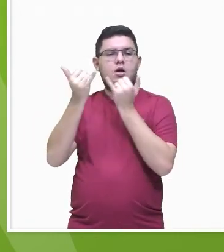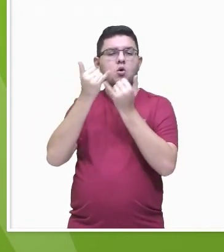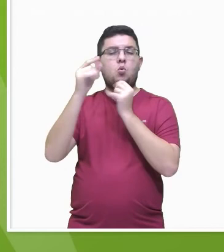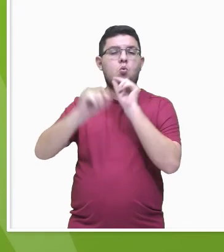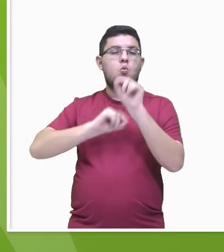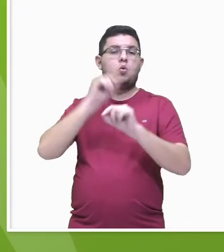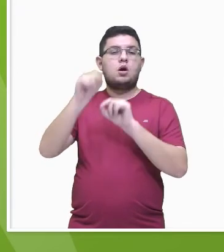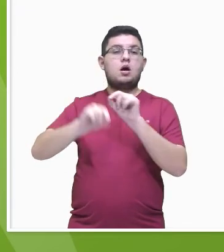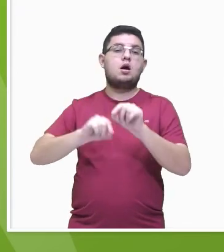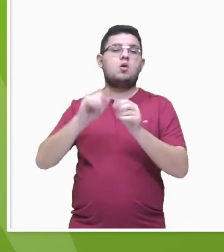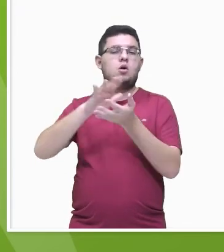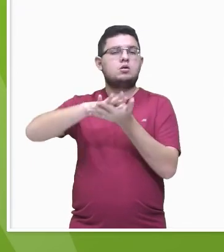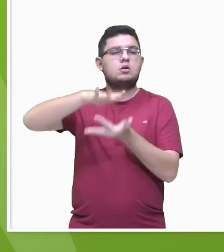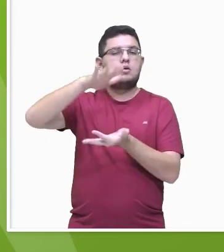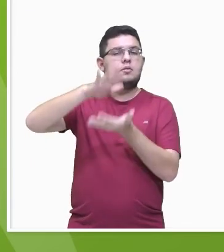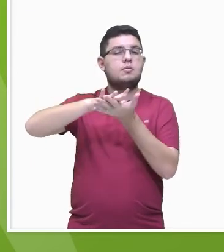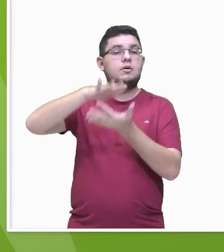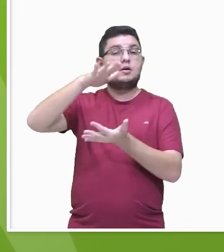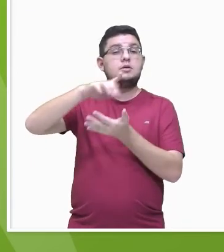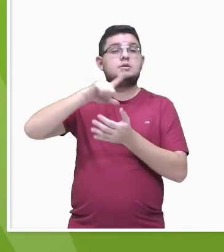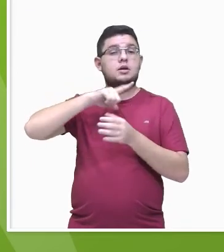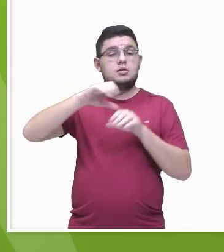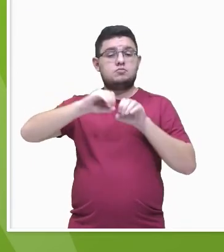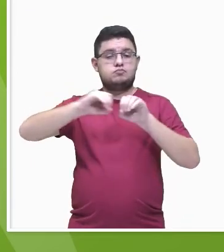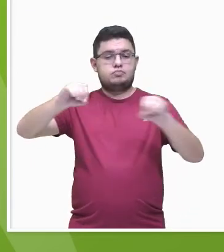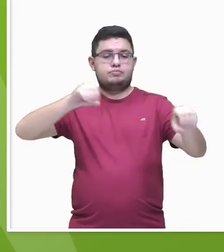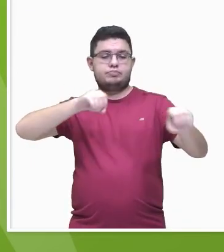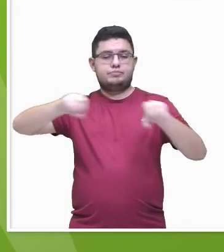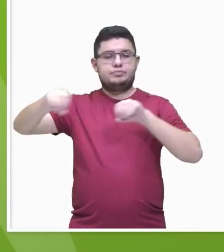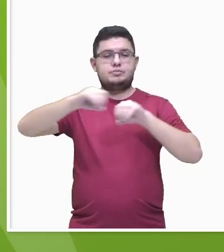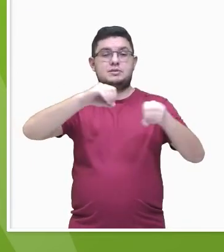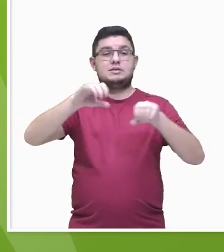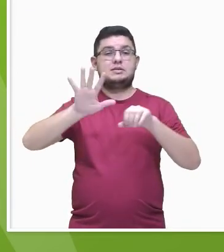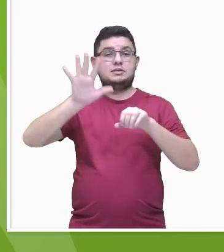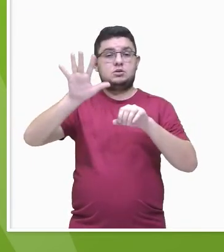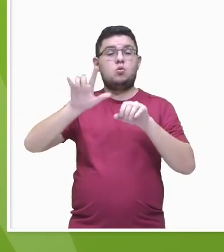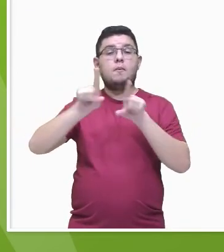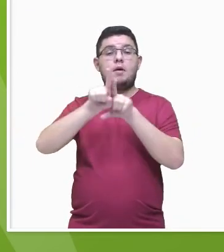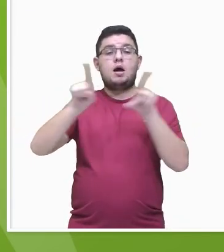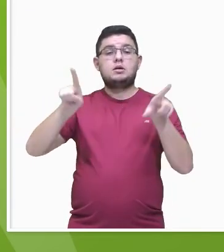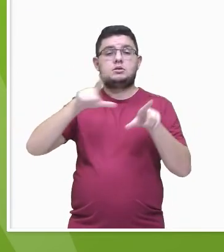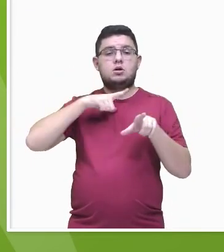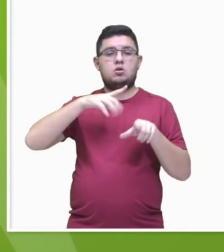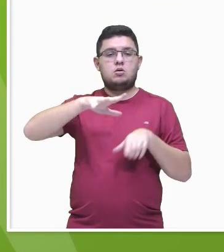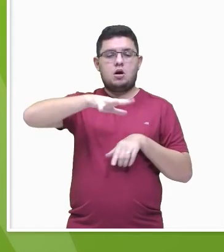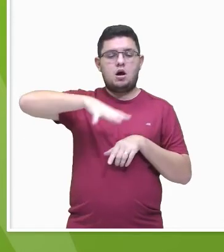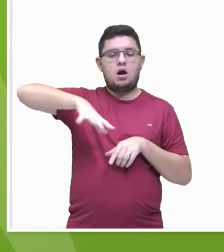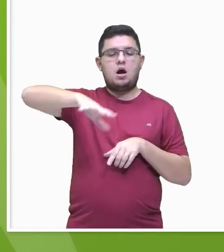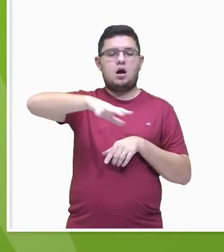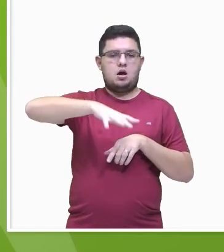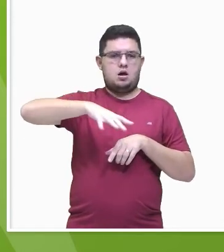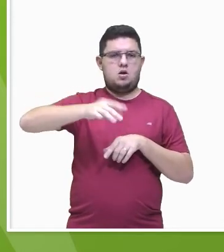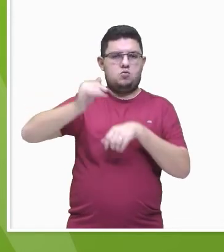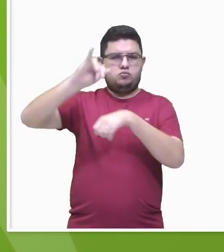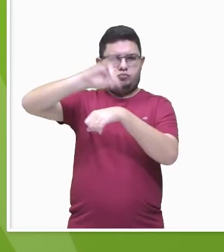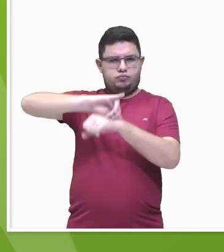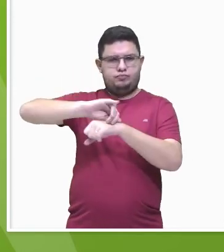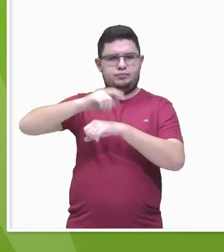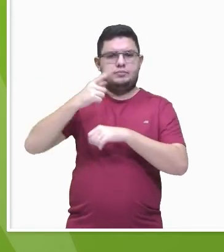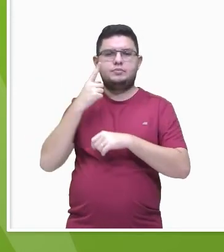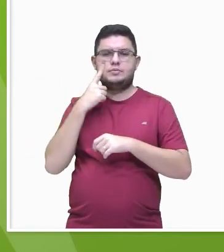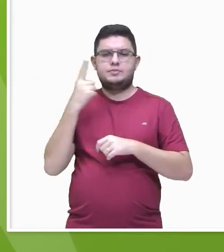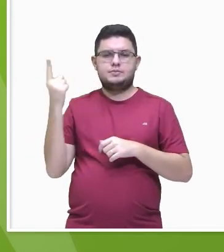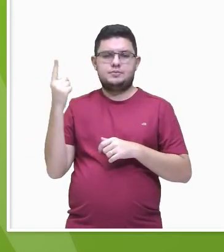5 braços, só que no caso dele, ele vai ter esse disco central aqui, ó. Tem esse disco central,